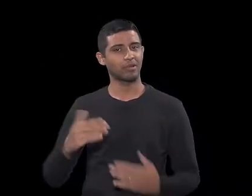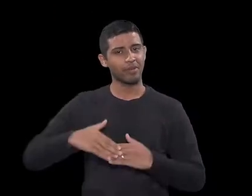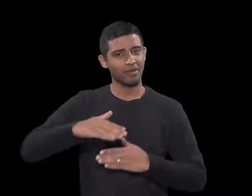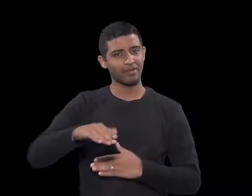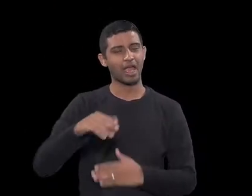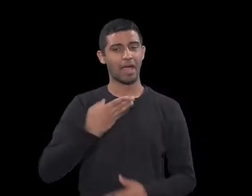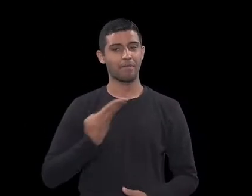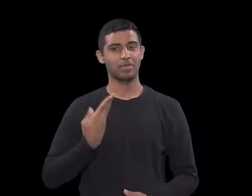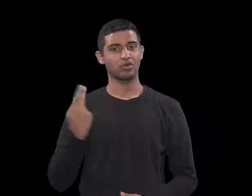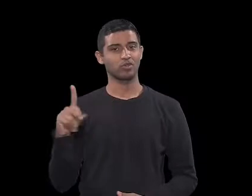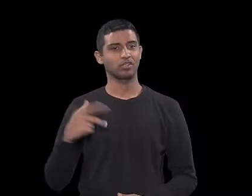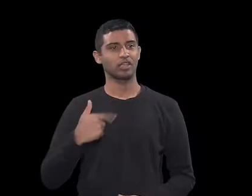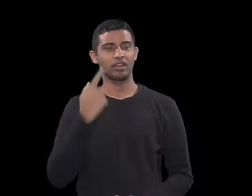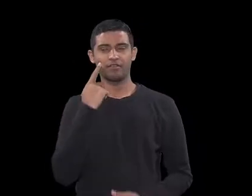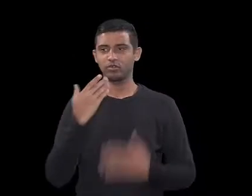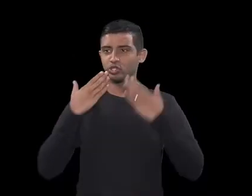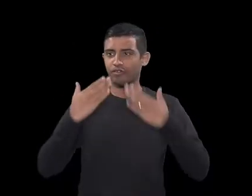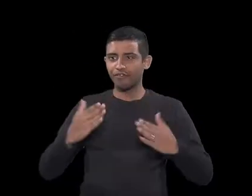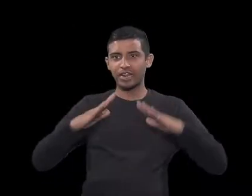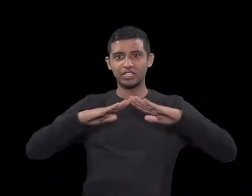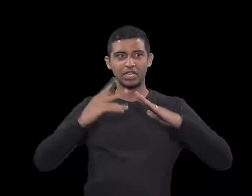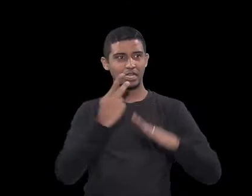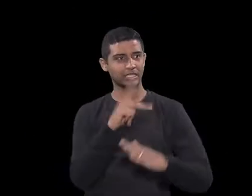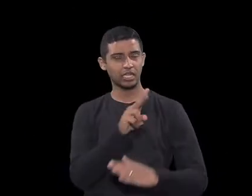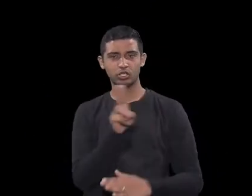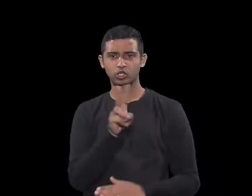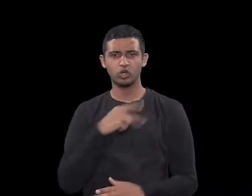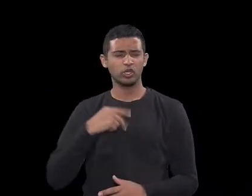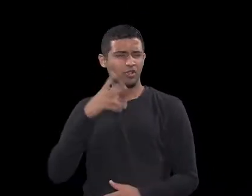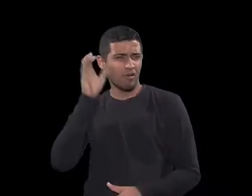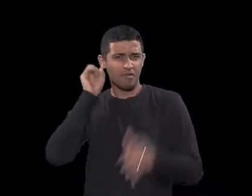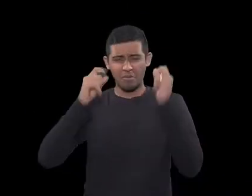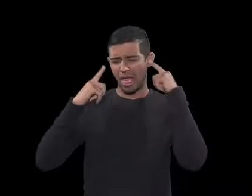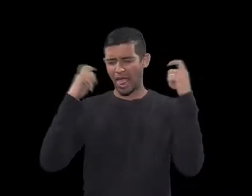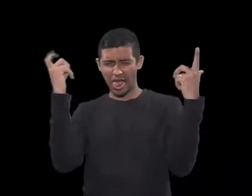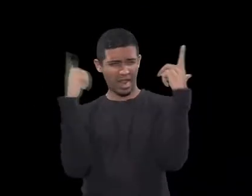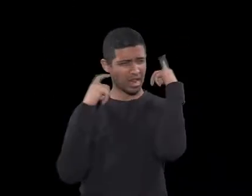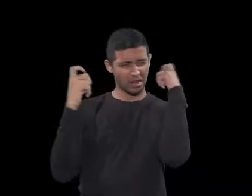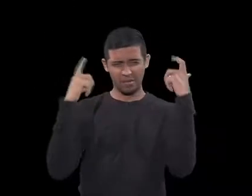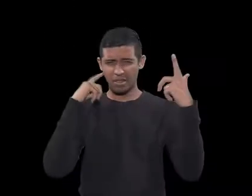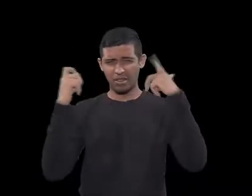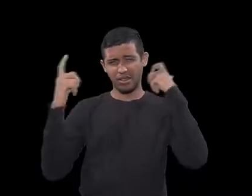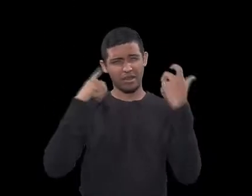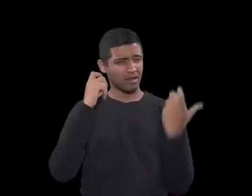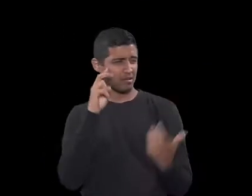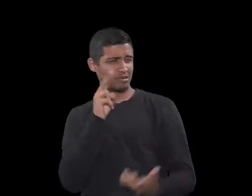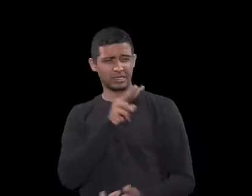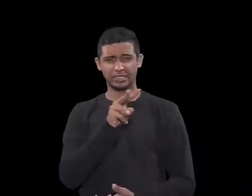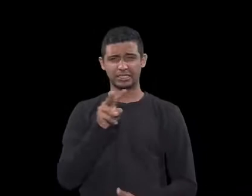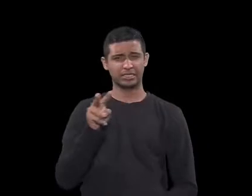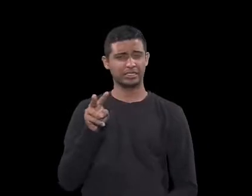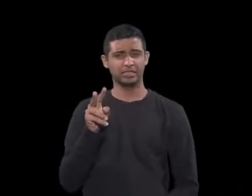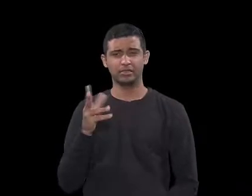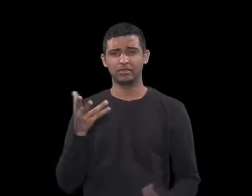vez, o amigo de Nasruddin, passando em frente à casa dele, ouviu uma barulheira.